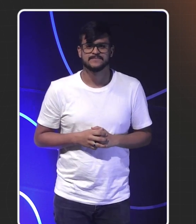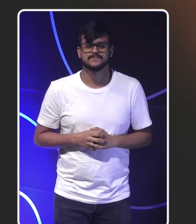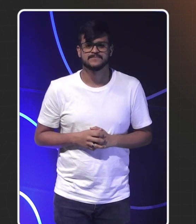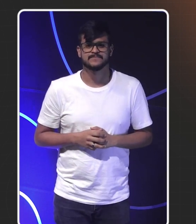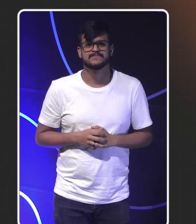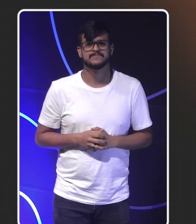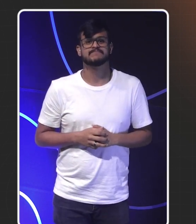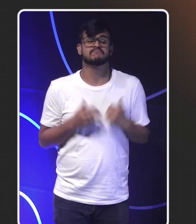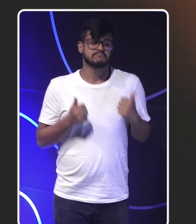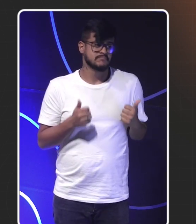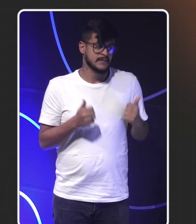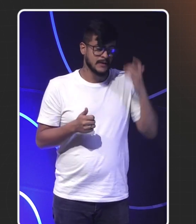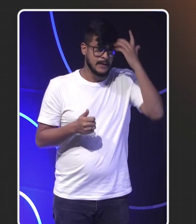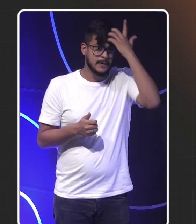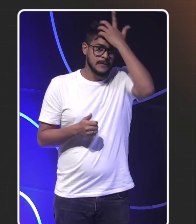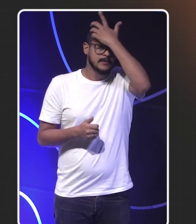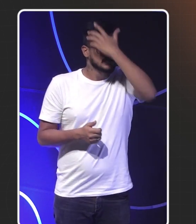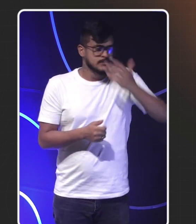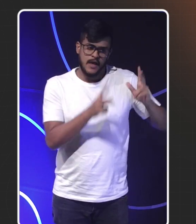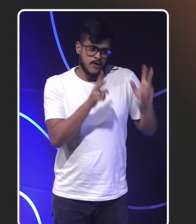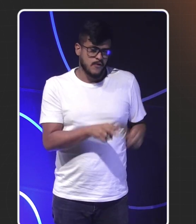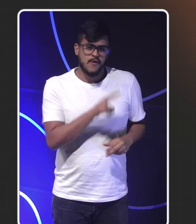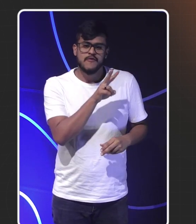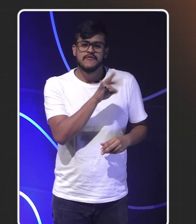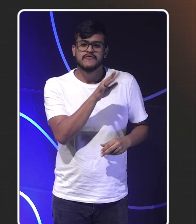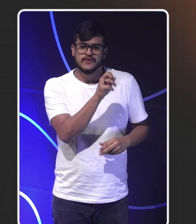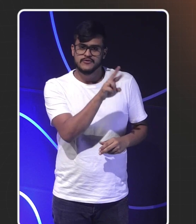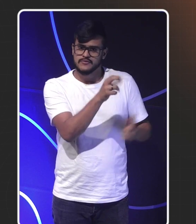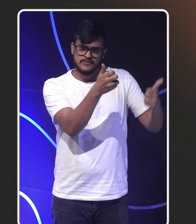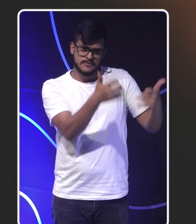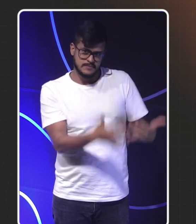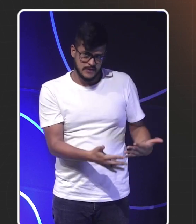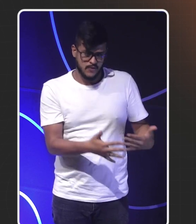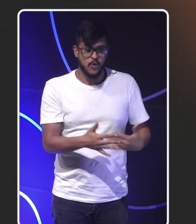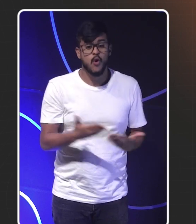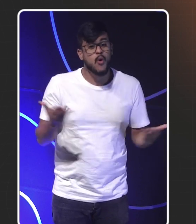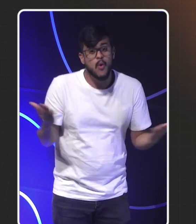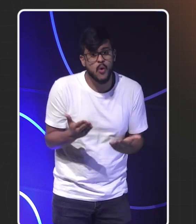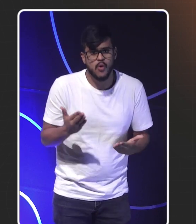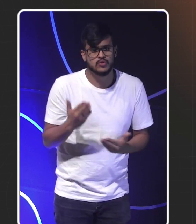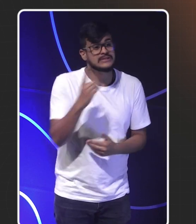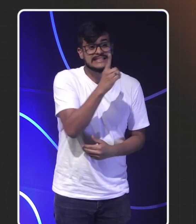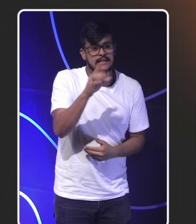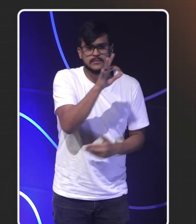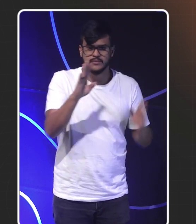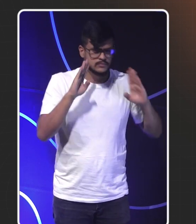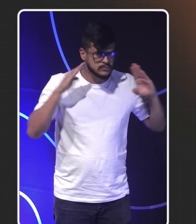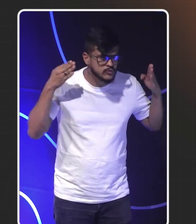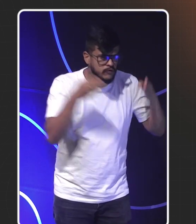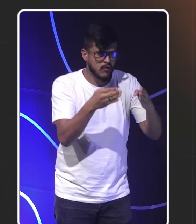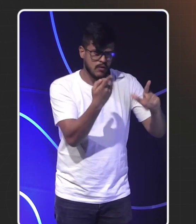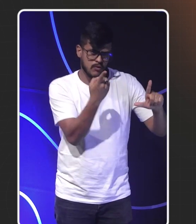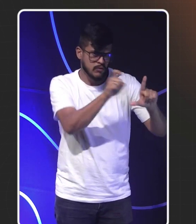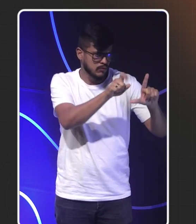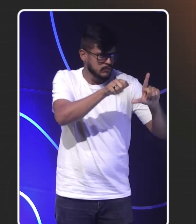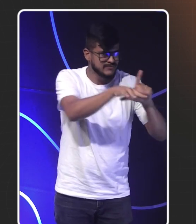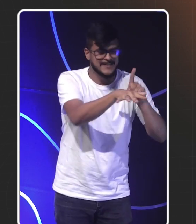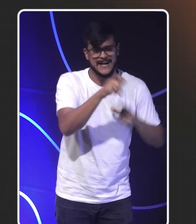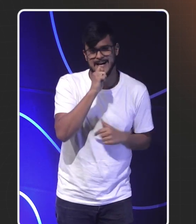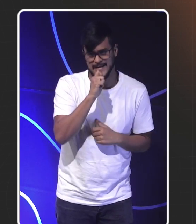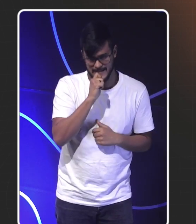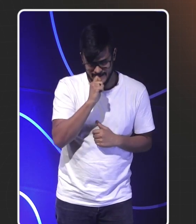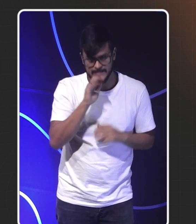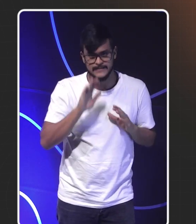Bom, como o Vitor disse aí, eu ainda não vivo 100% como criador de conteúdo,